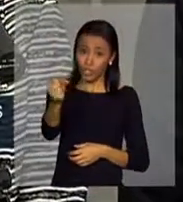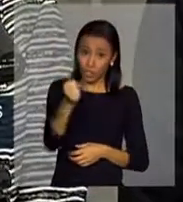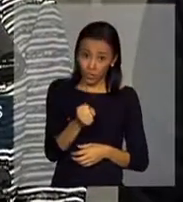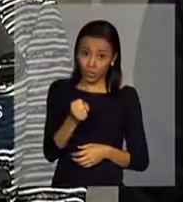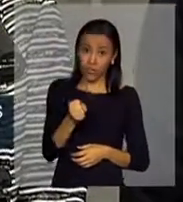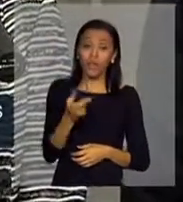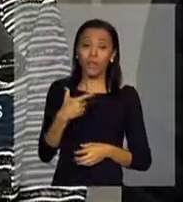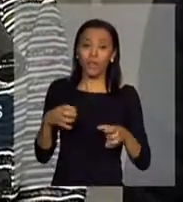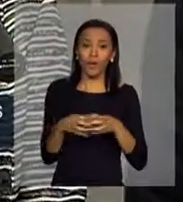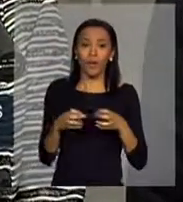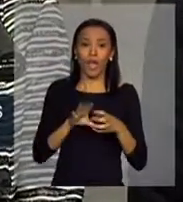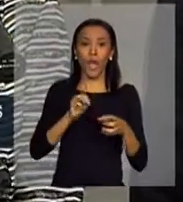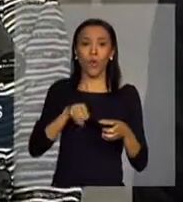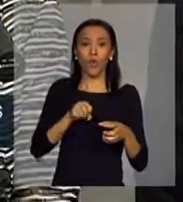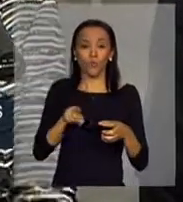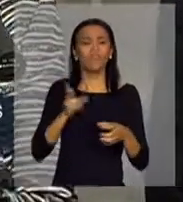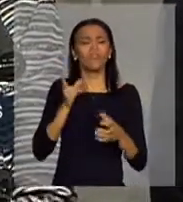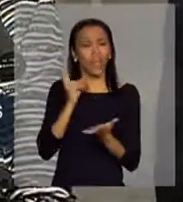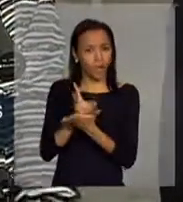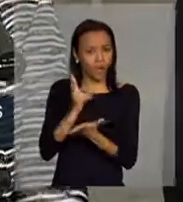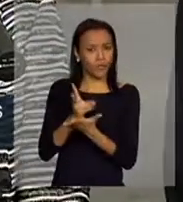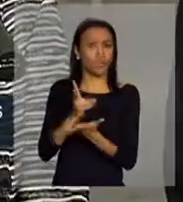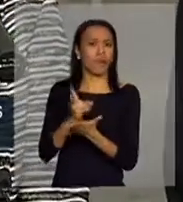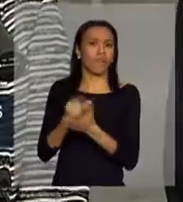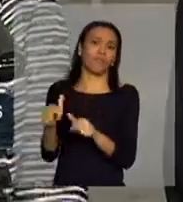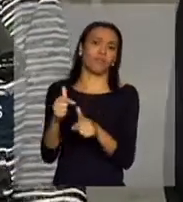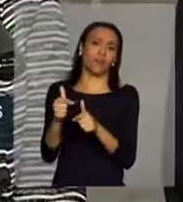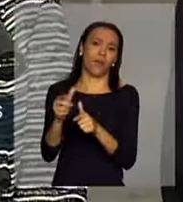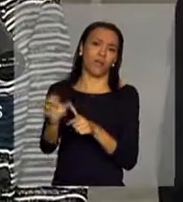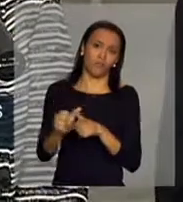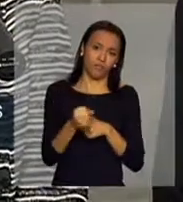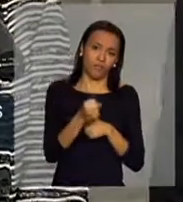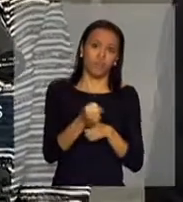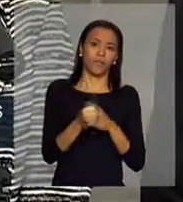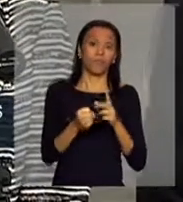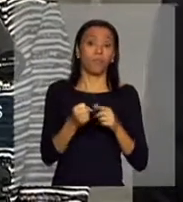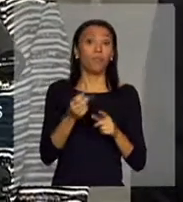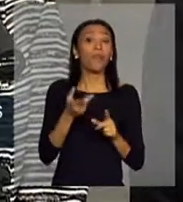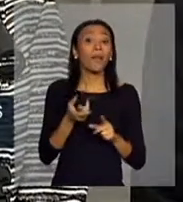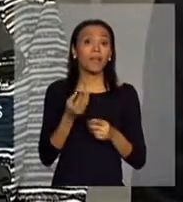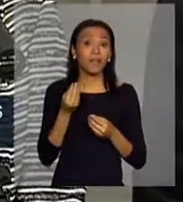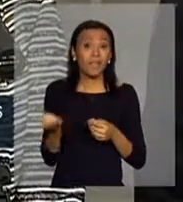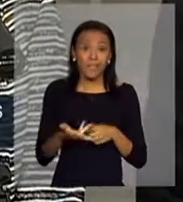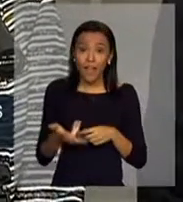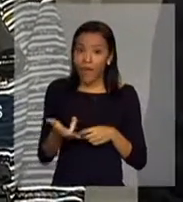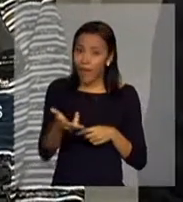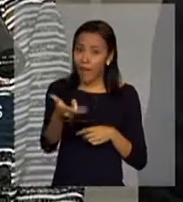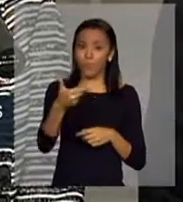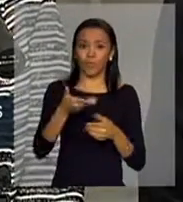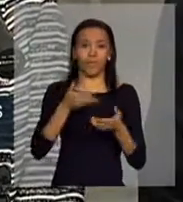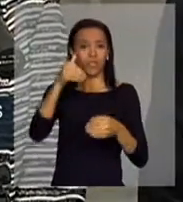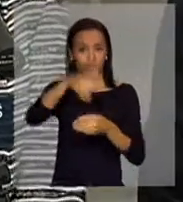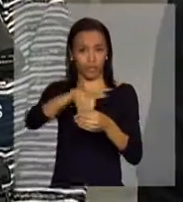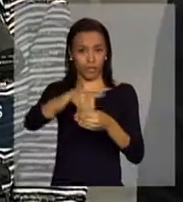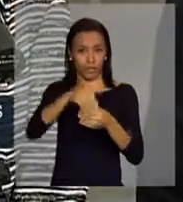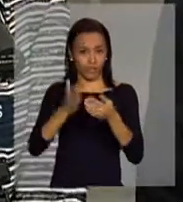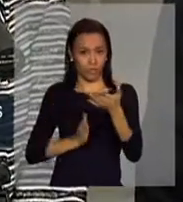essa interação, até por conta de que nós pudéssemos agilizar a discussão e a votação.